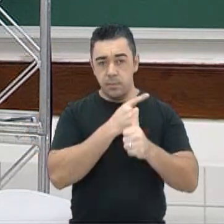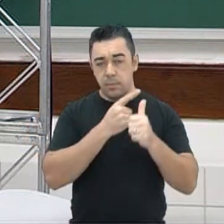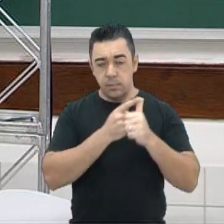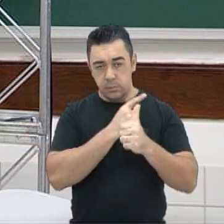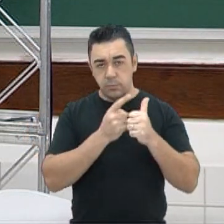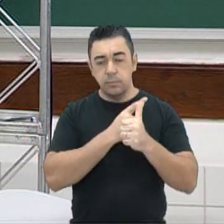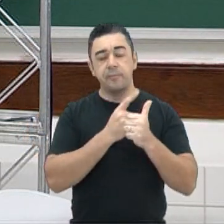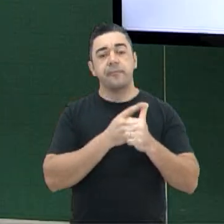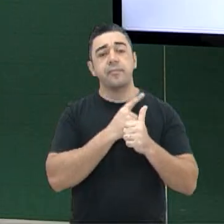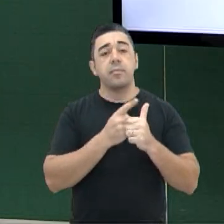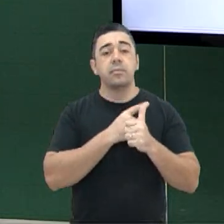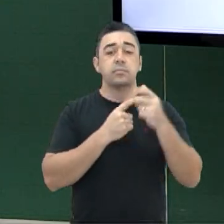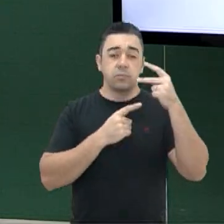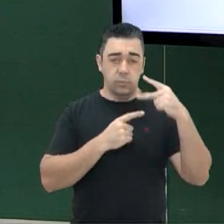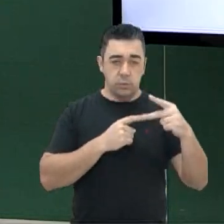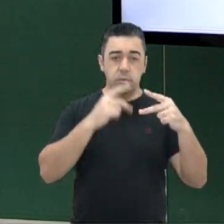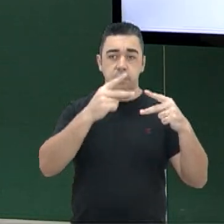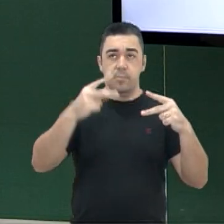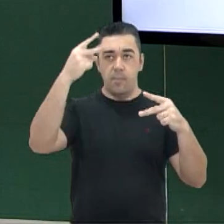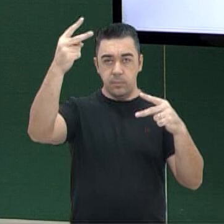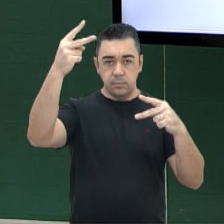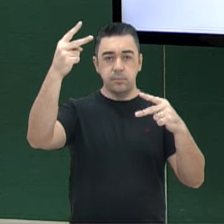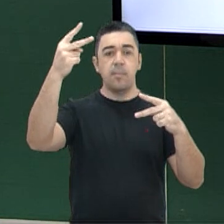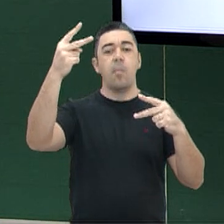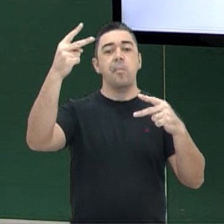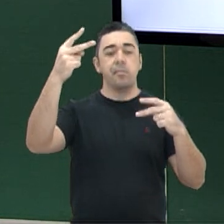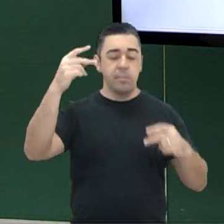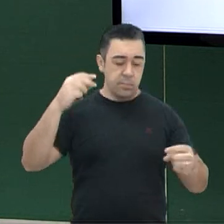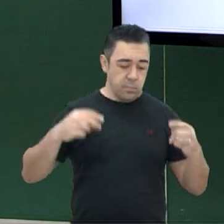decimal, mais 2 subtrações.